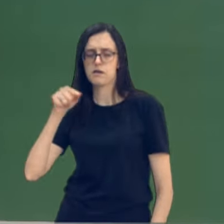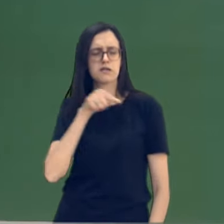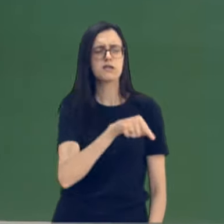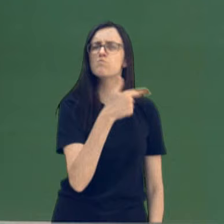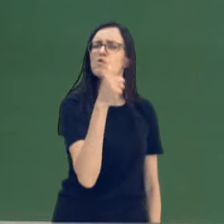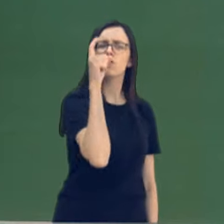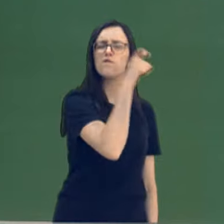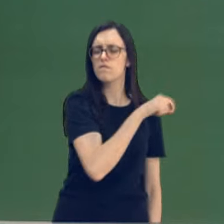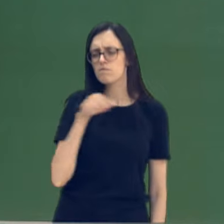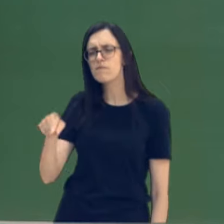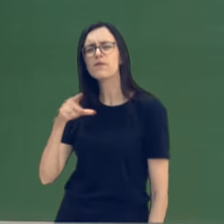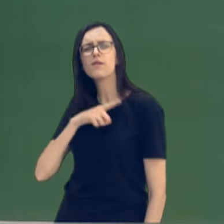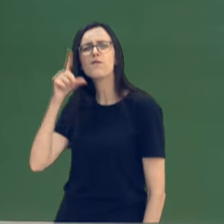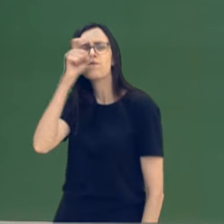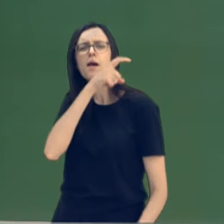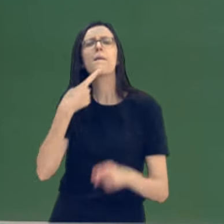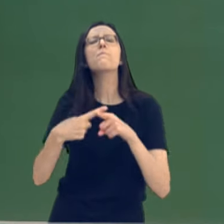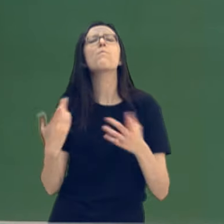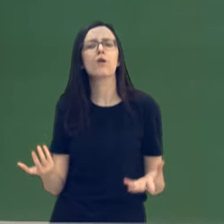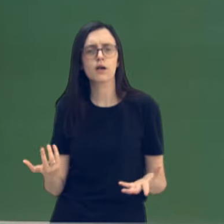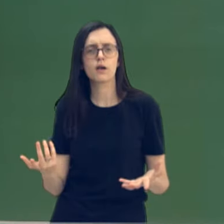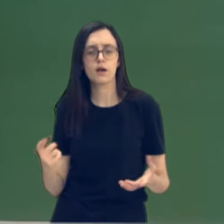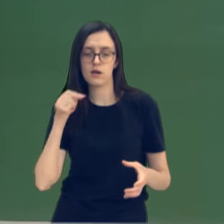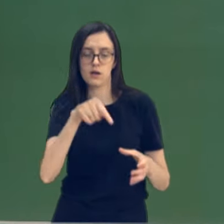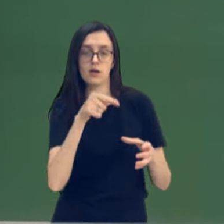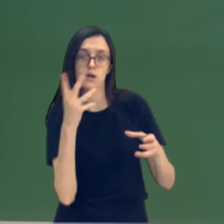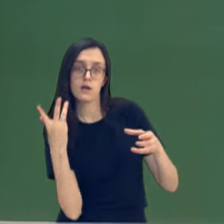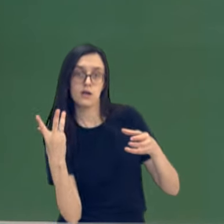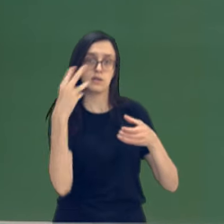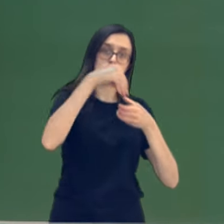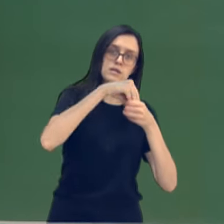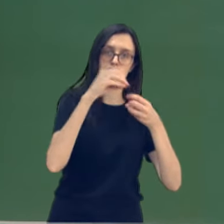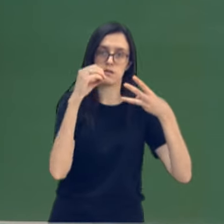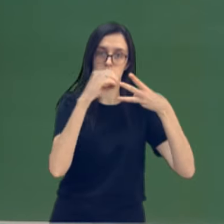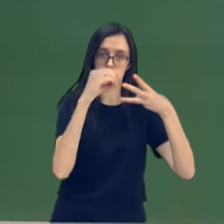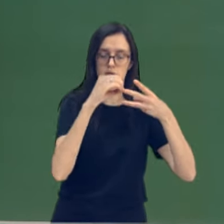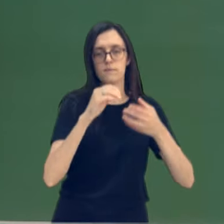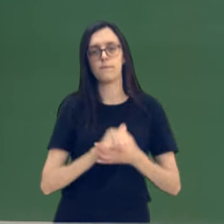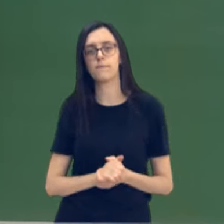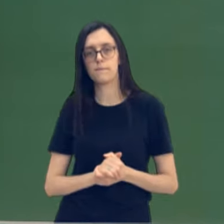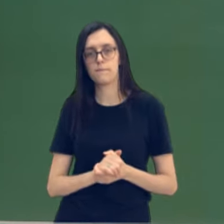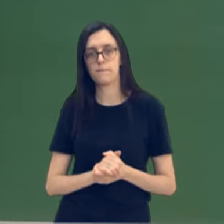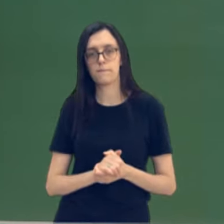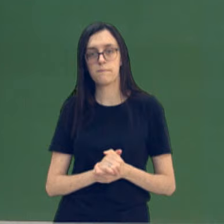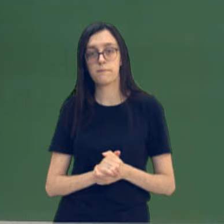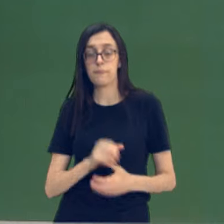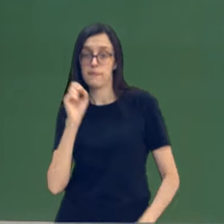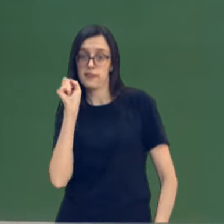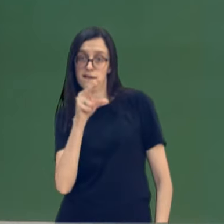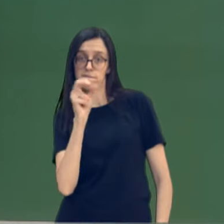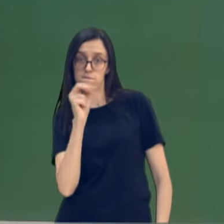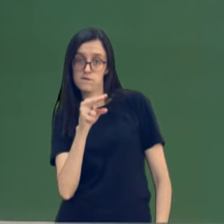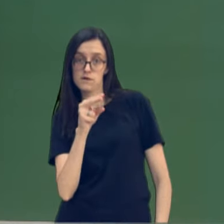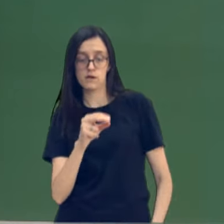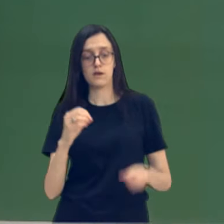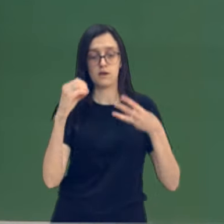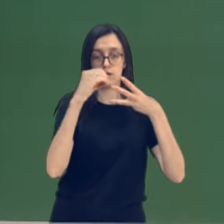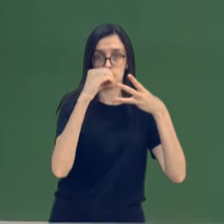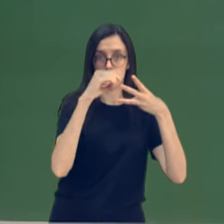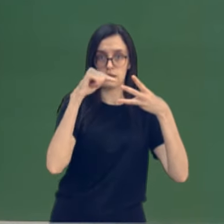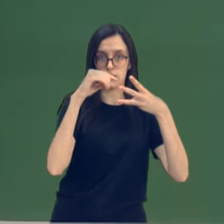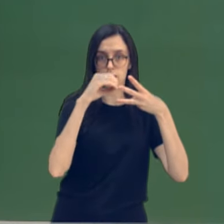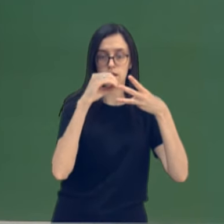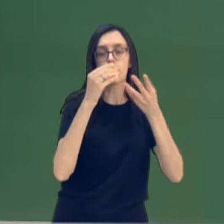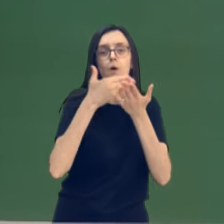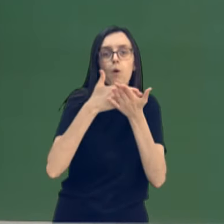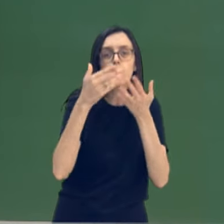a dificuldade? O adenovírus entrou na célula. O DNA do vírus é reconhecido pela célula e a célula já começa